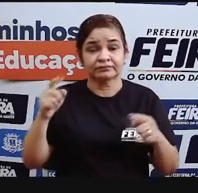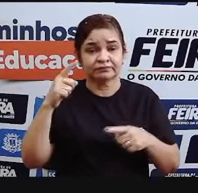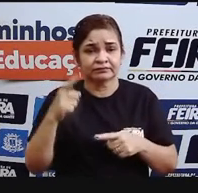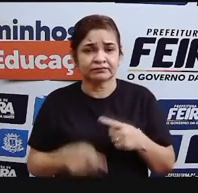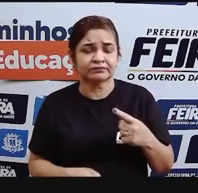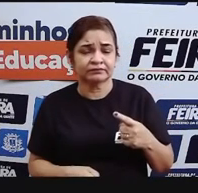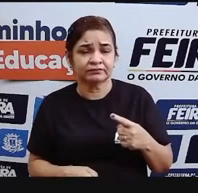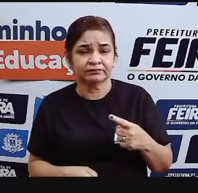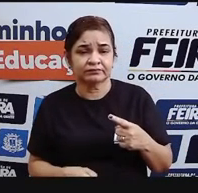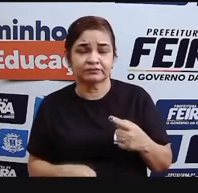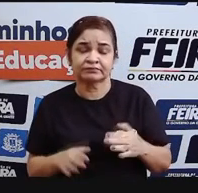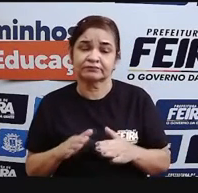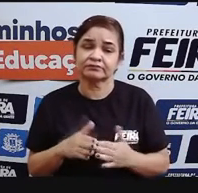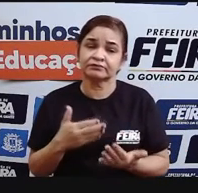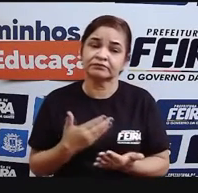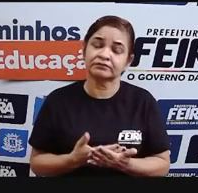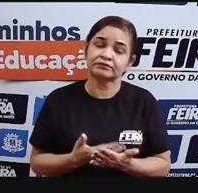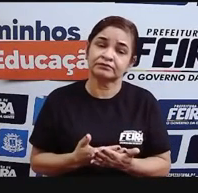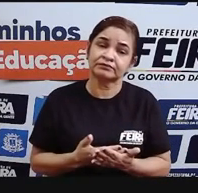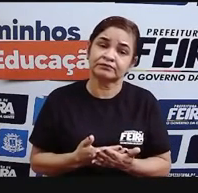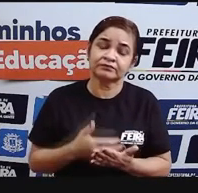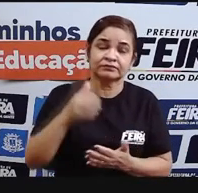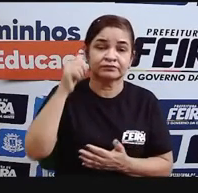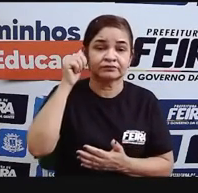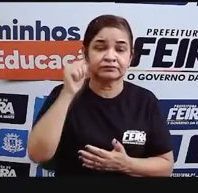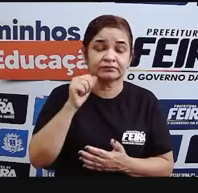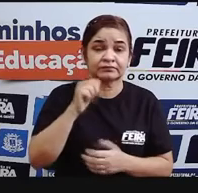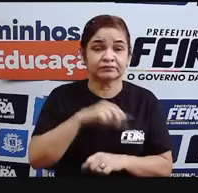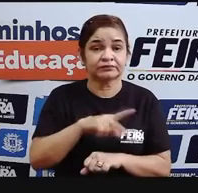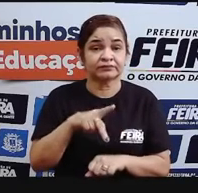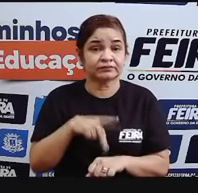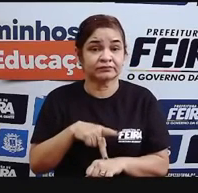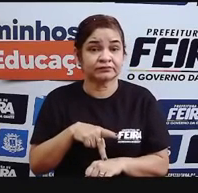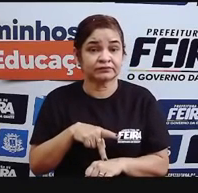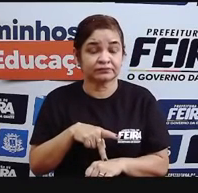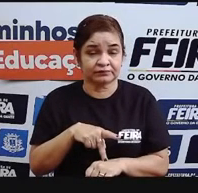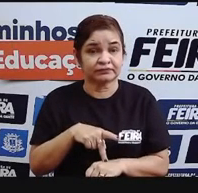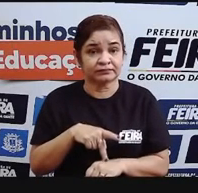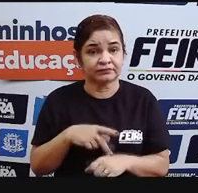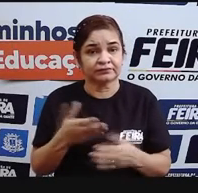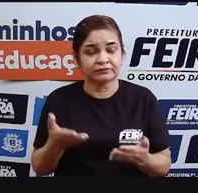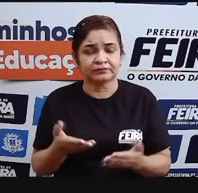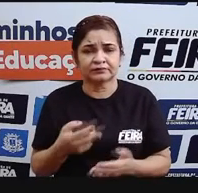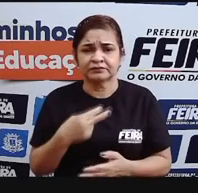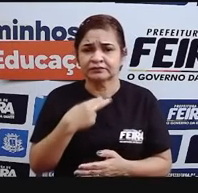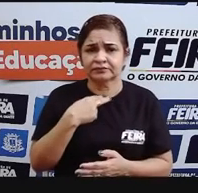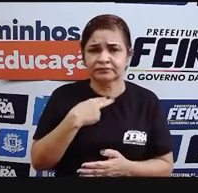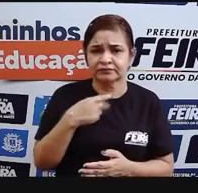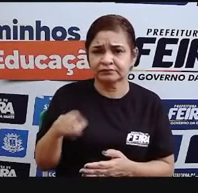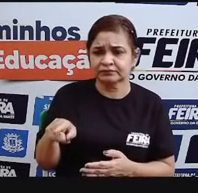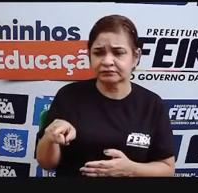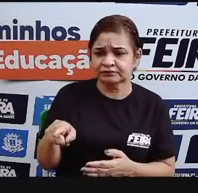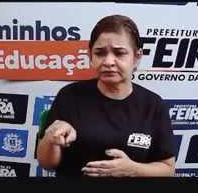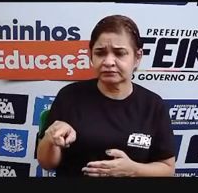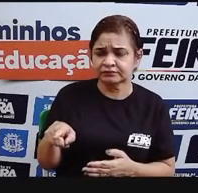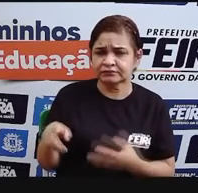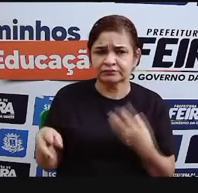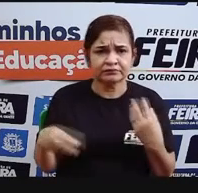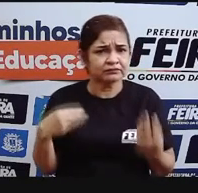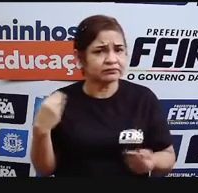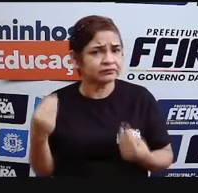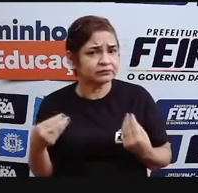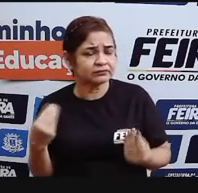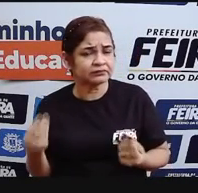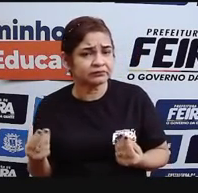proibição dos estudos para as mulheres em seu país, o Paquistão. Para, professora. Quer dizer que